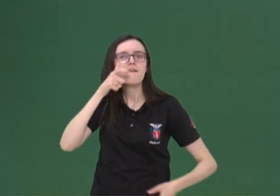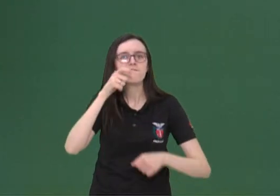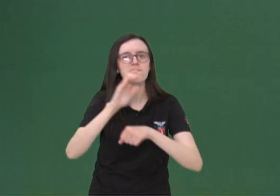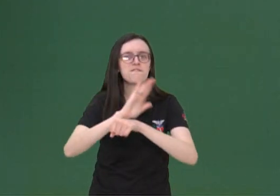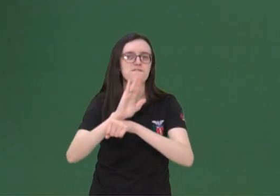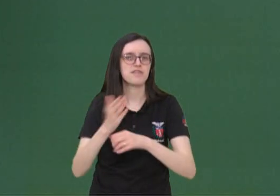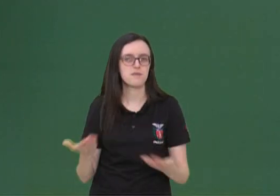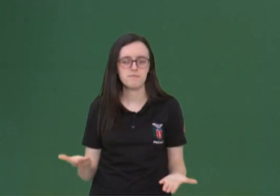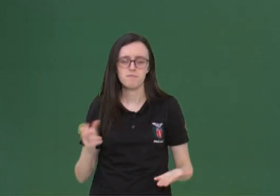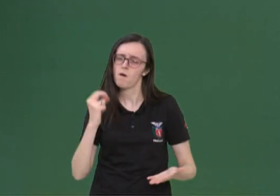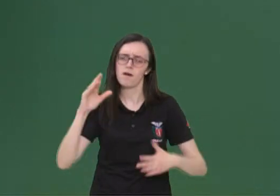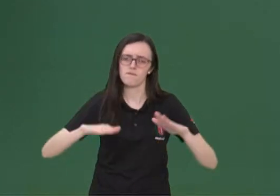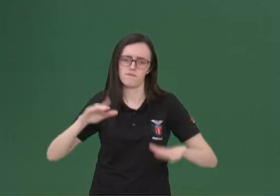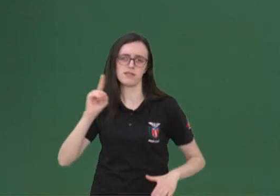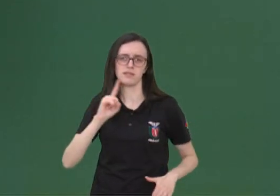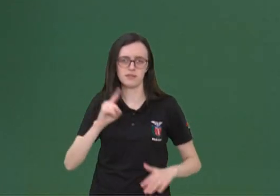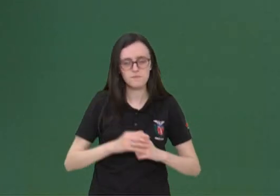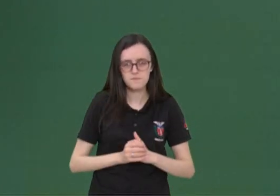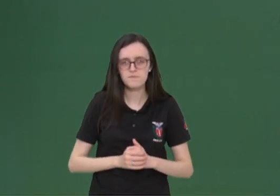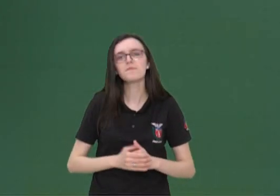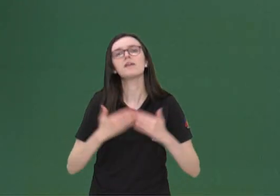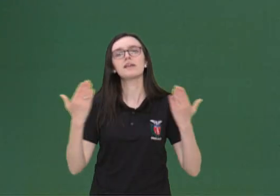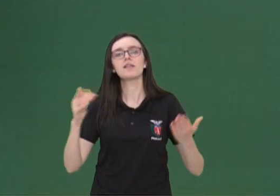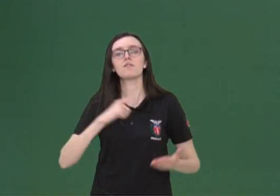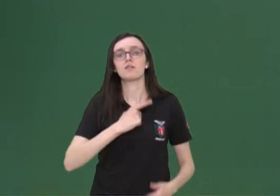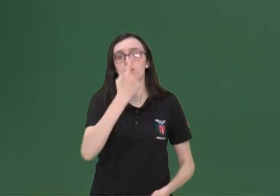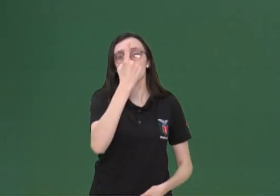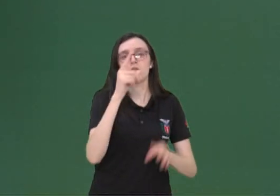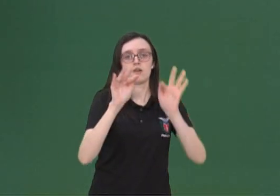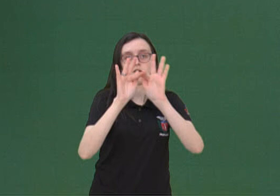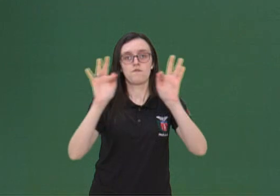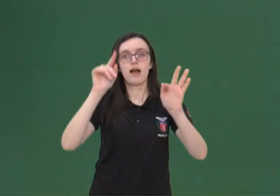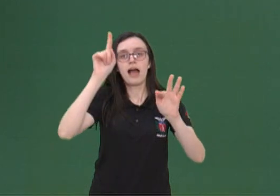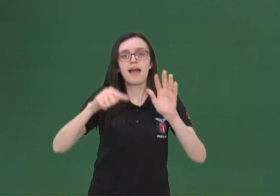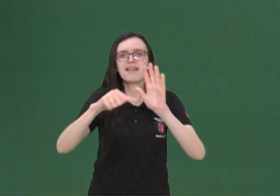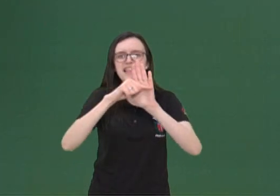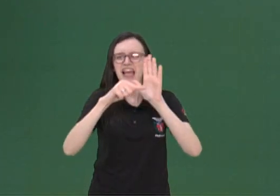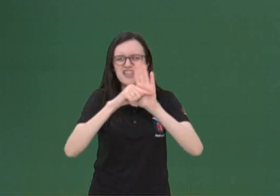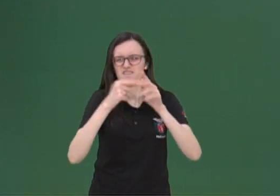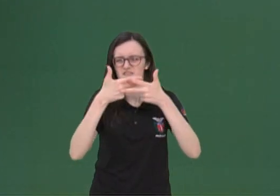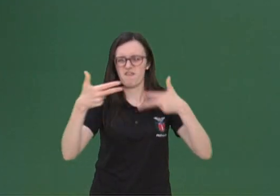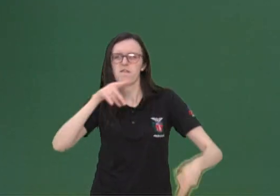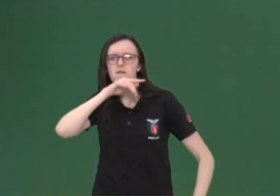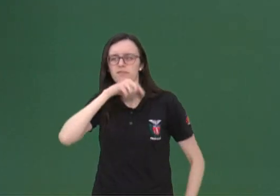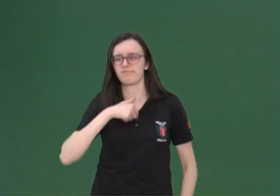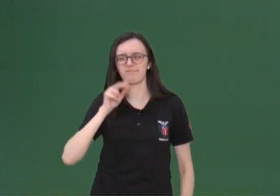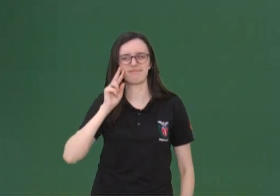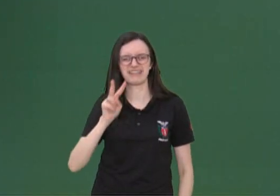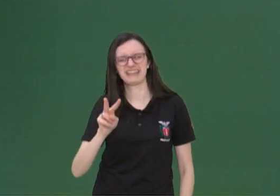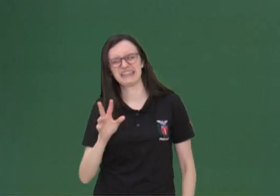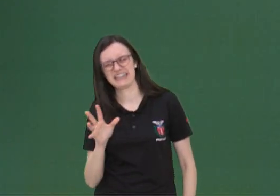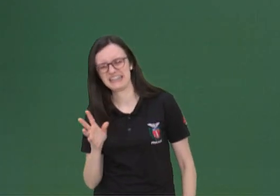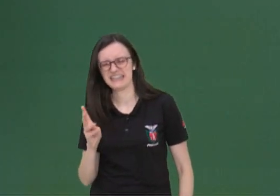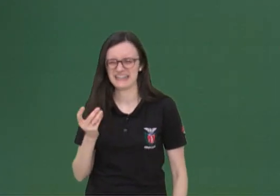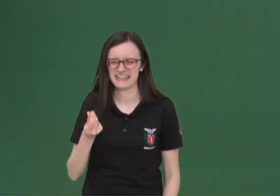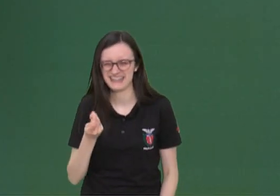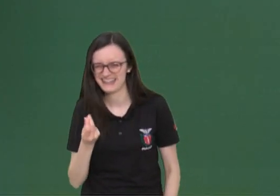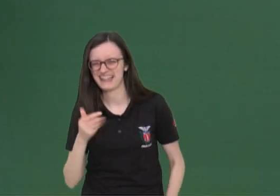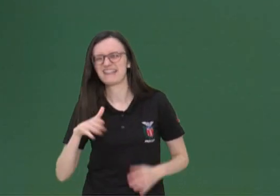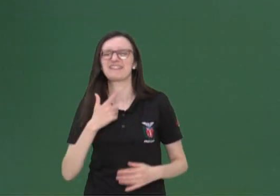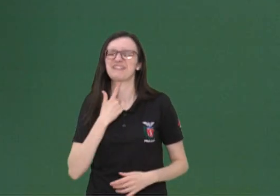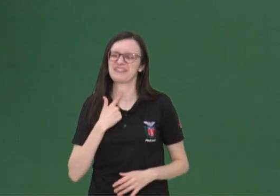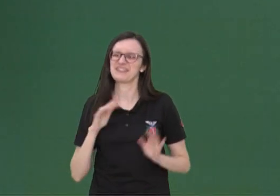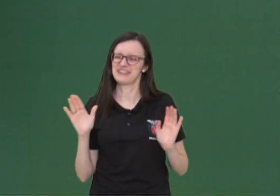assistir ou não, né? Então, às vezes, uma frase negativa que tem ali numa resenha já faz você ficar meio